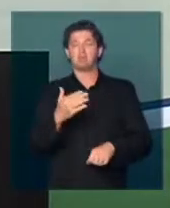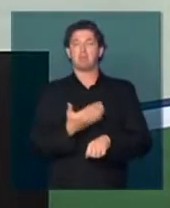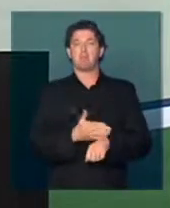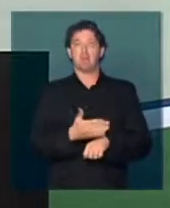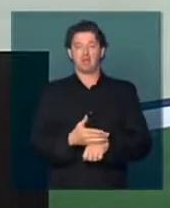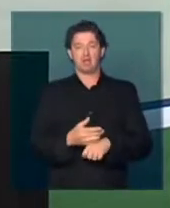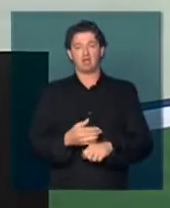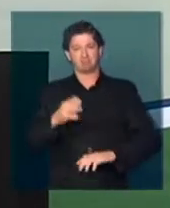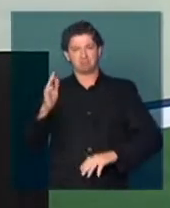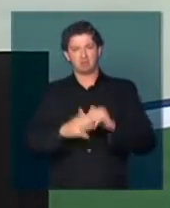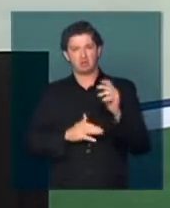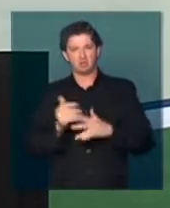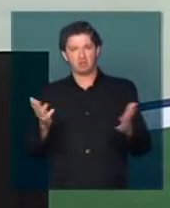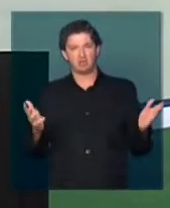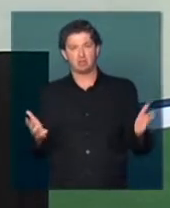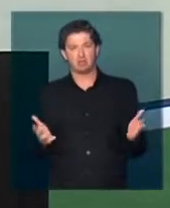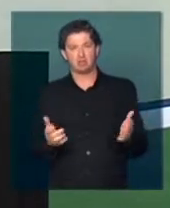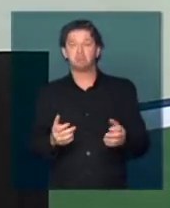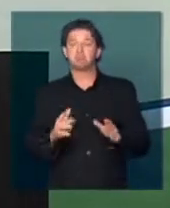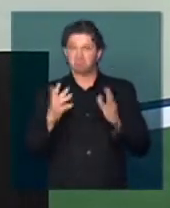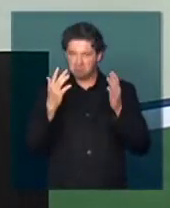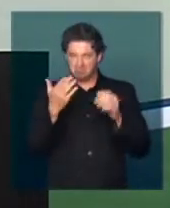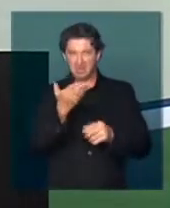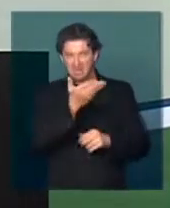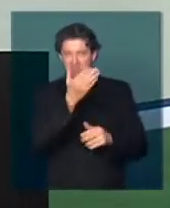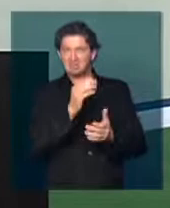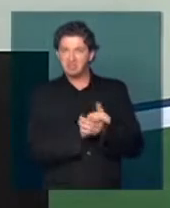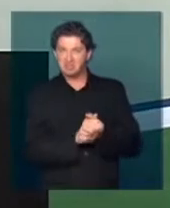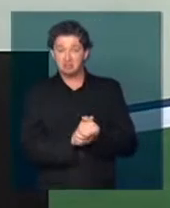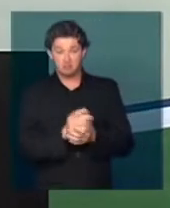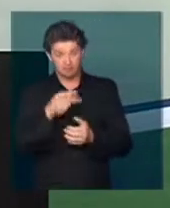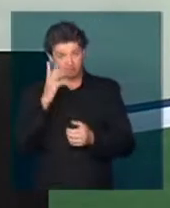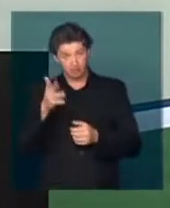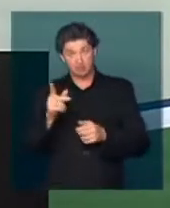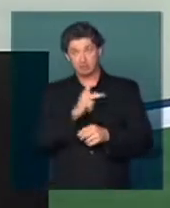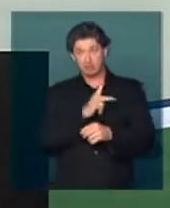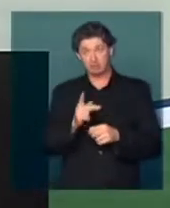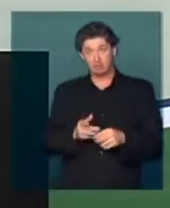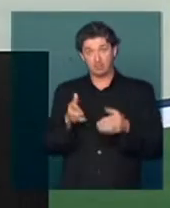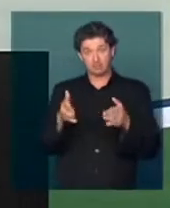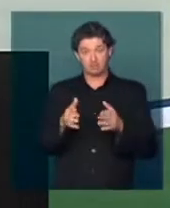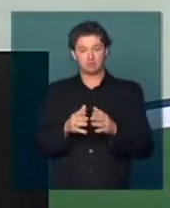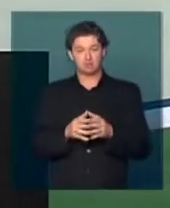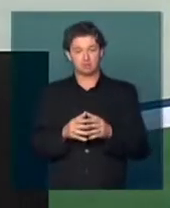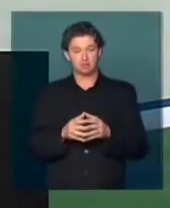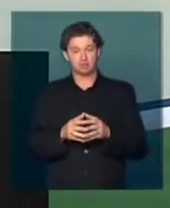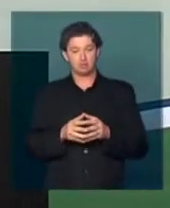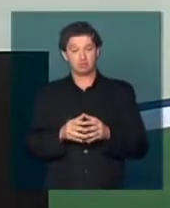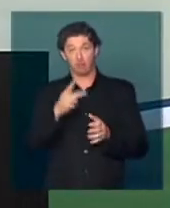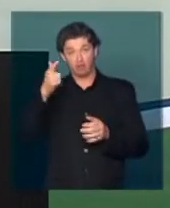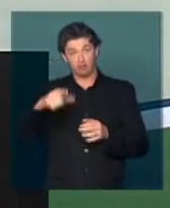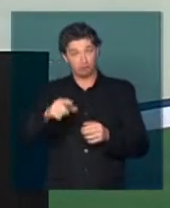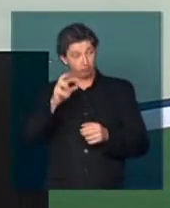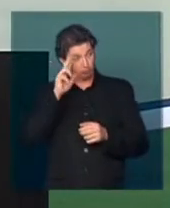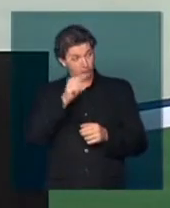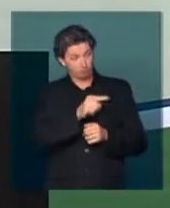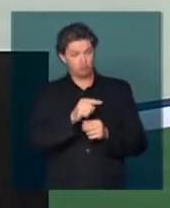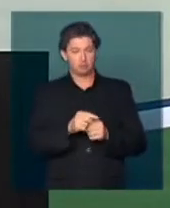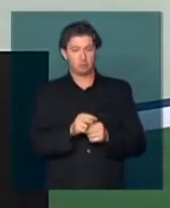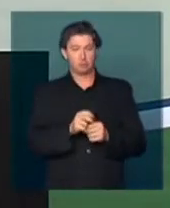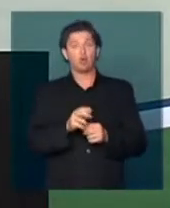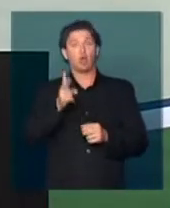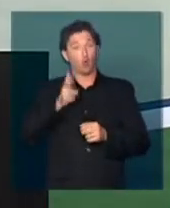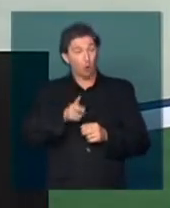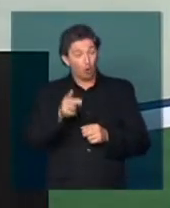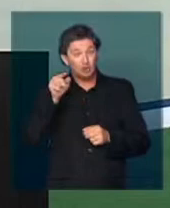pragmático. Quero parabenizar, já pude dizer isso lá na presidência, e renovar o que eu disse ao senhor. Siga